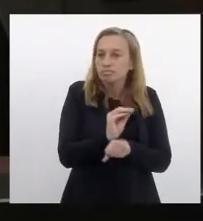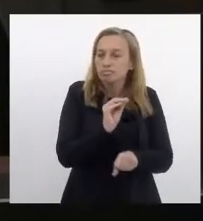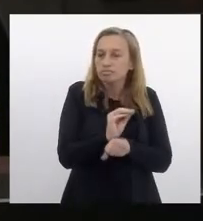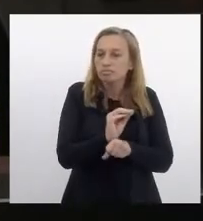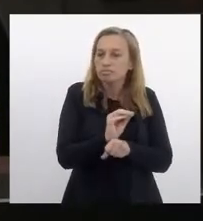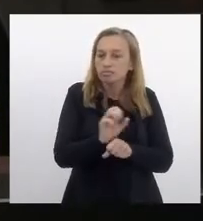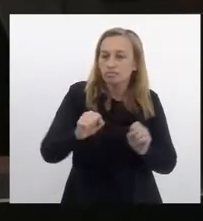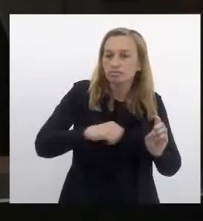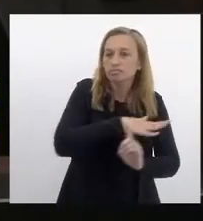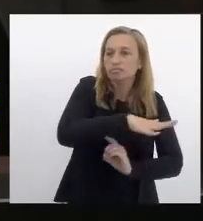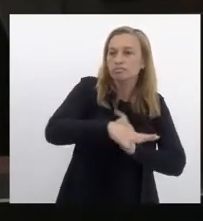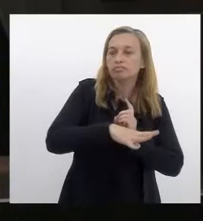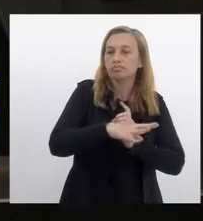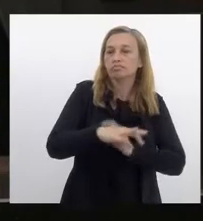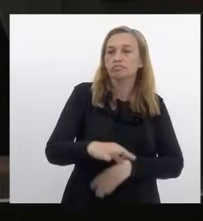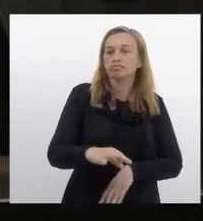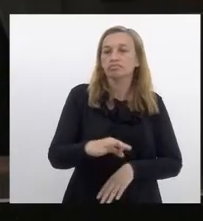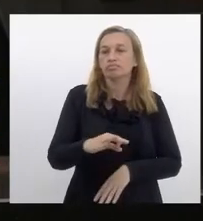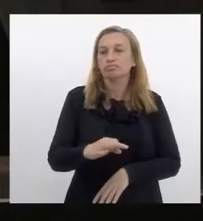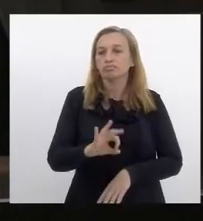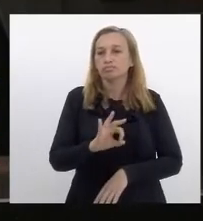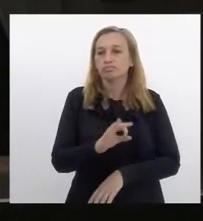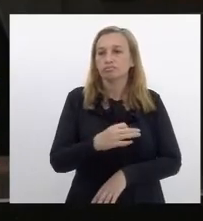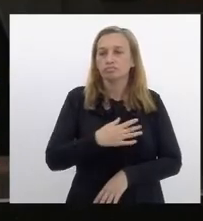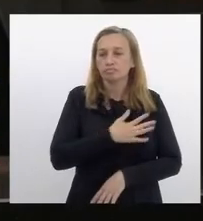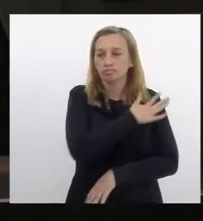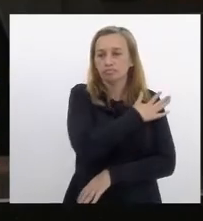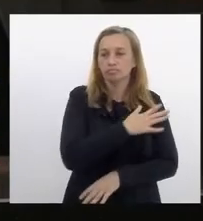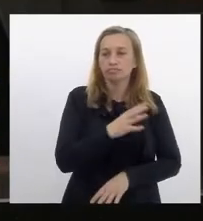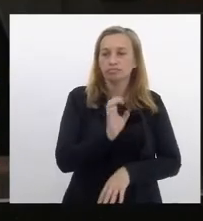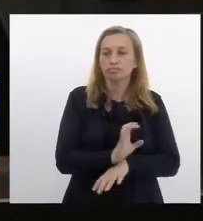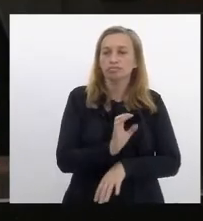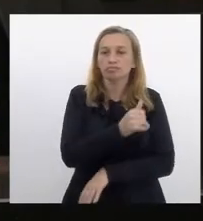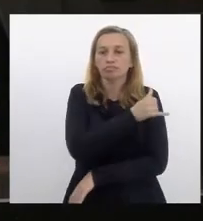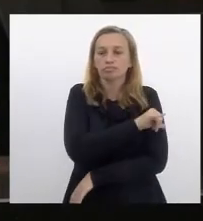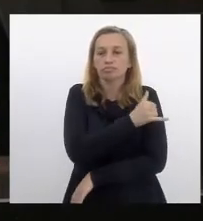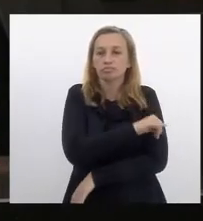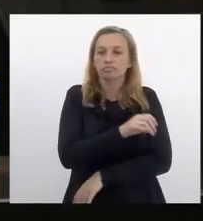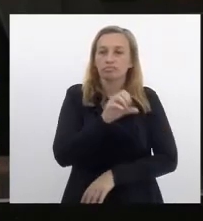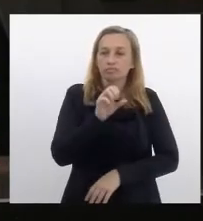social dos militares do Estado do Rio de Janeiro,